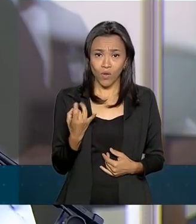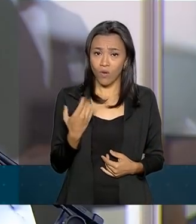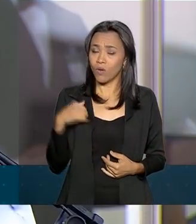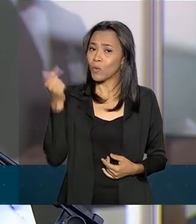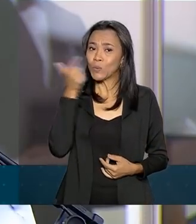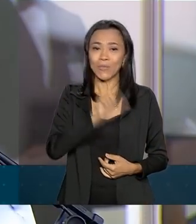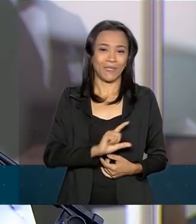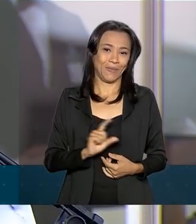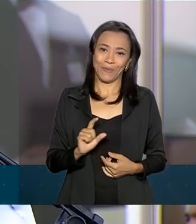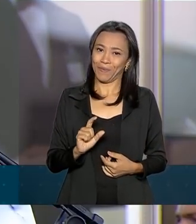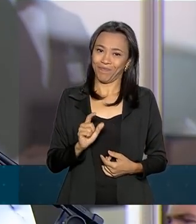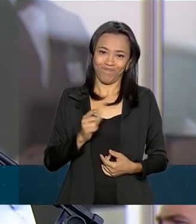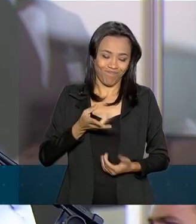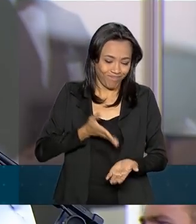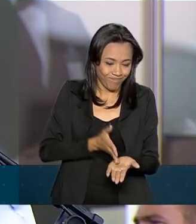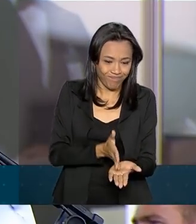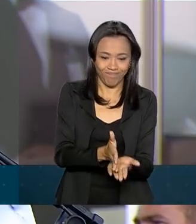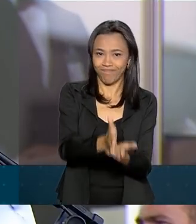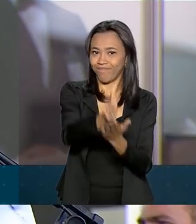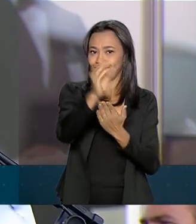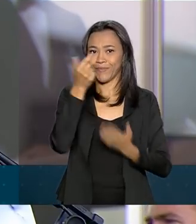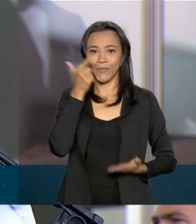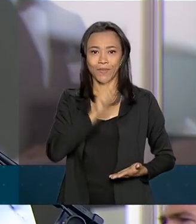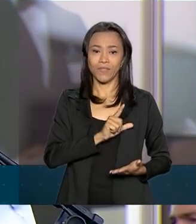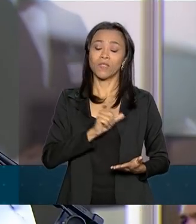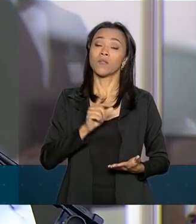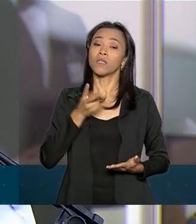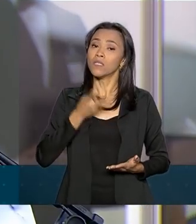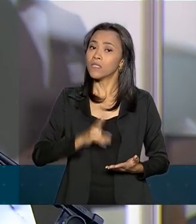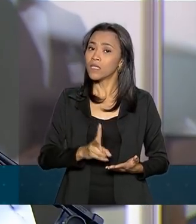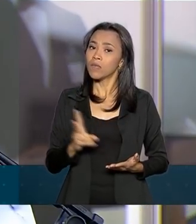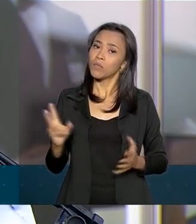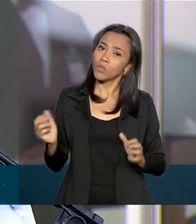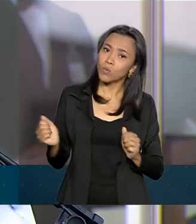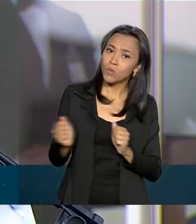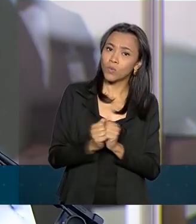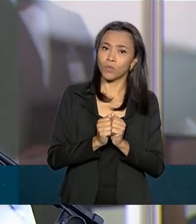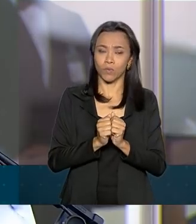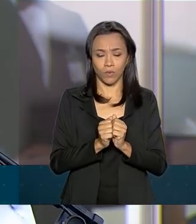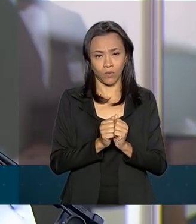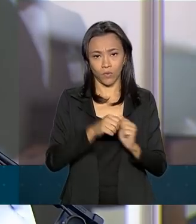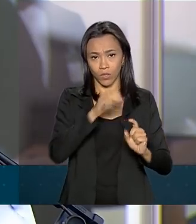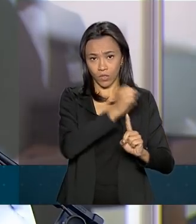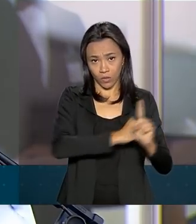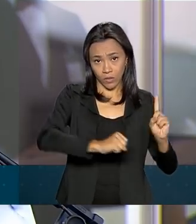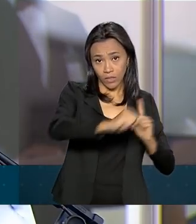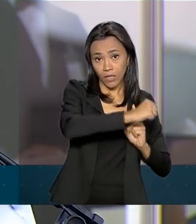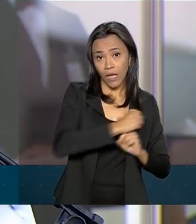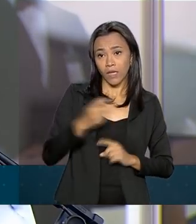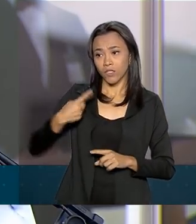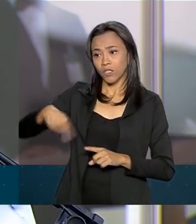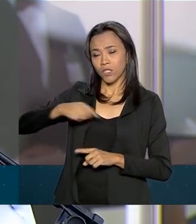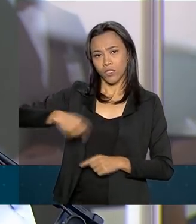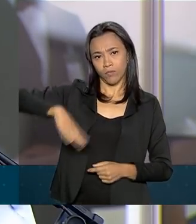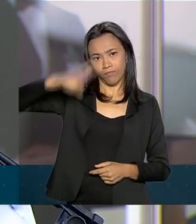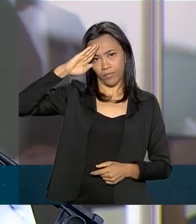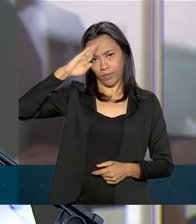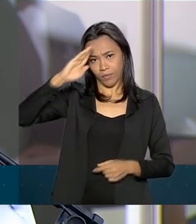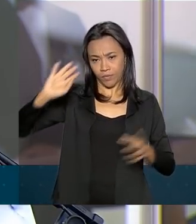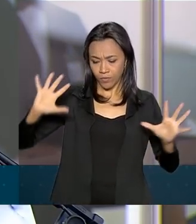cumpri-la. Ao nosso lado, todos, civis e militares, nos